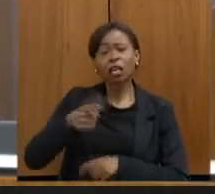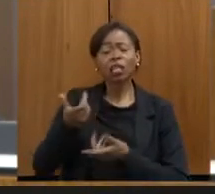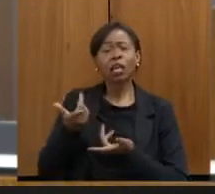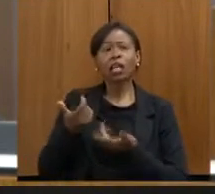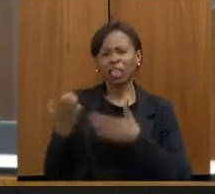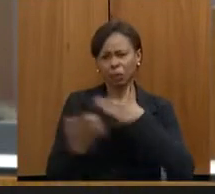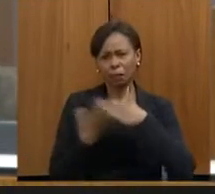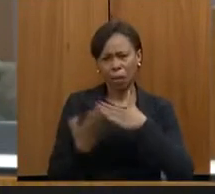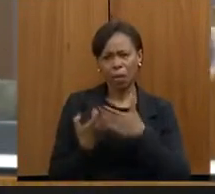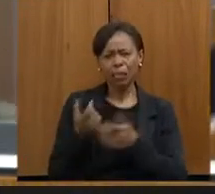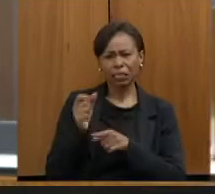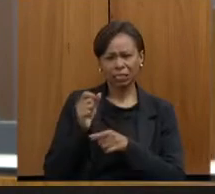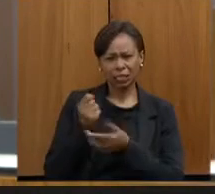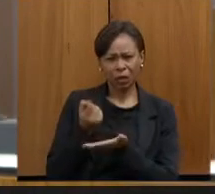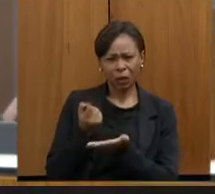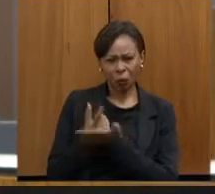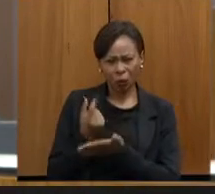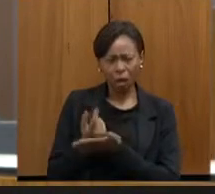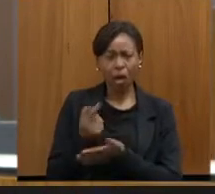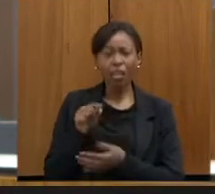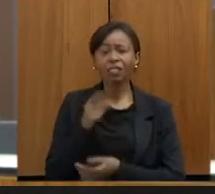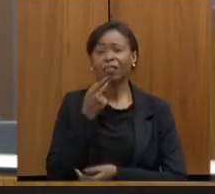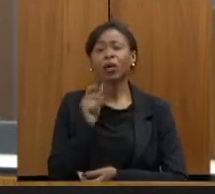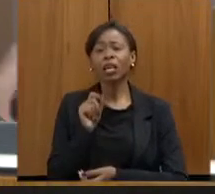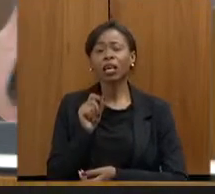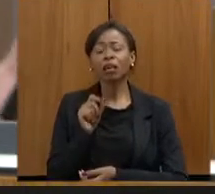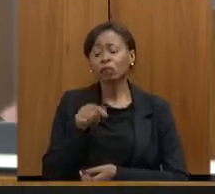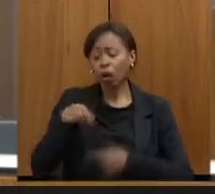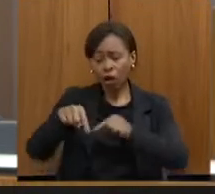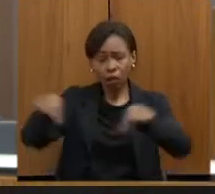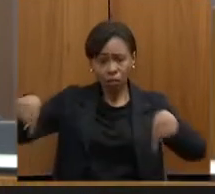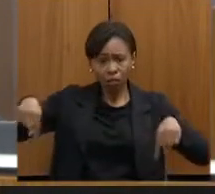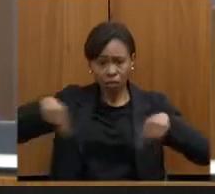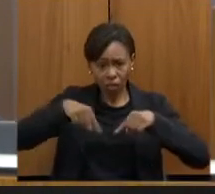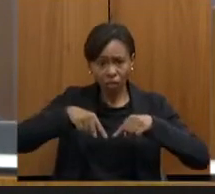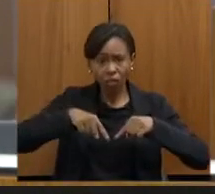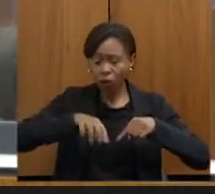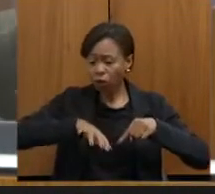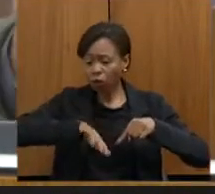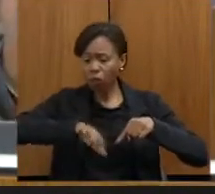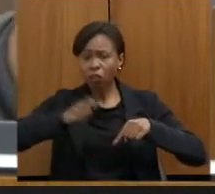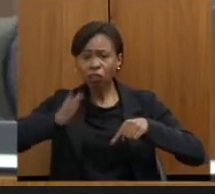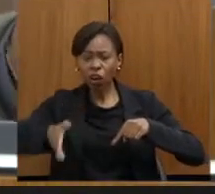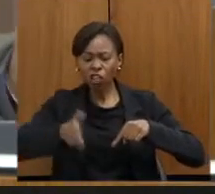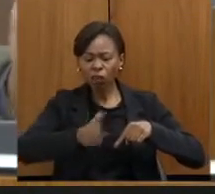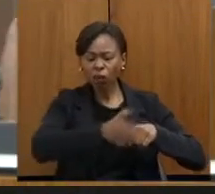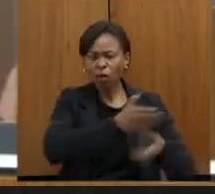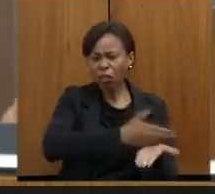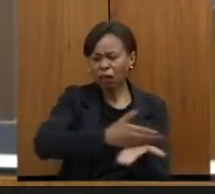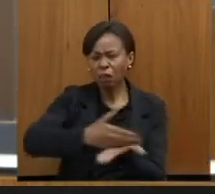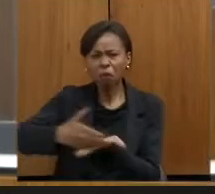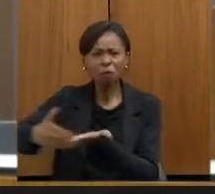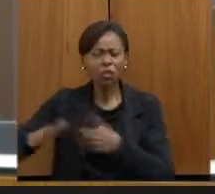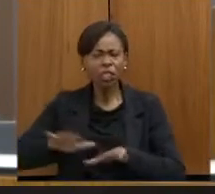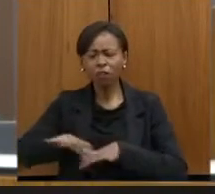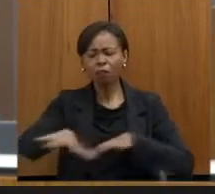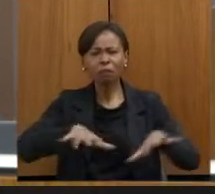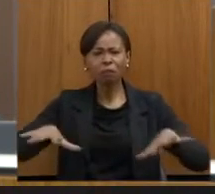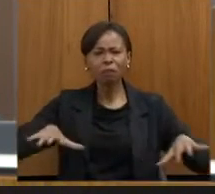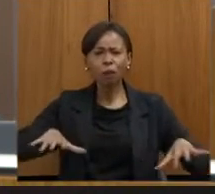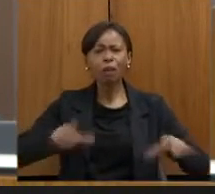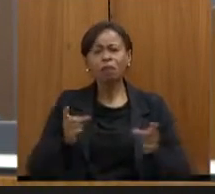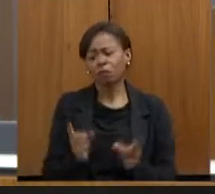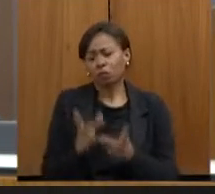parcelar o solo aqui, vamos dividir aqui em quadras e lotes e vamos vender. Depois, quem comprar, cada um, por si,